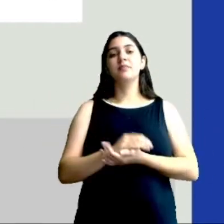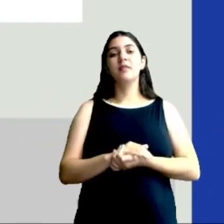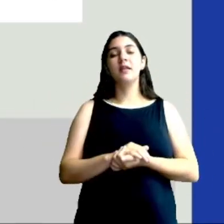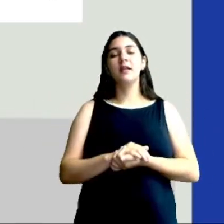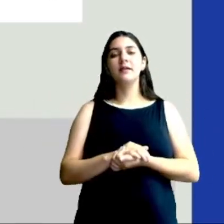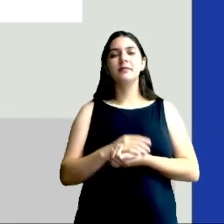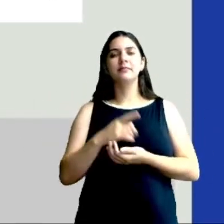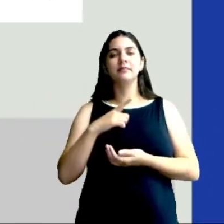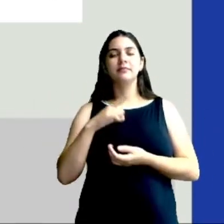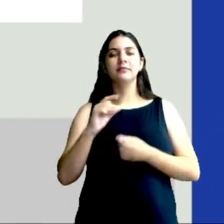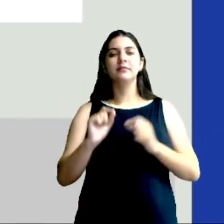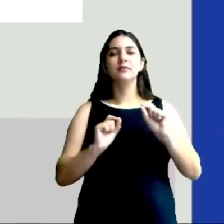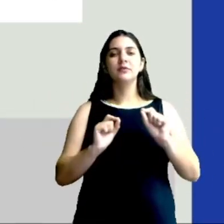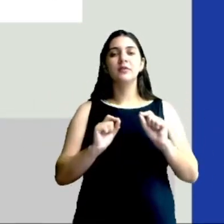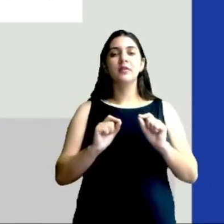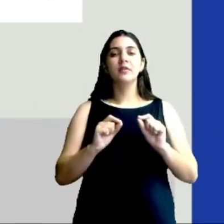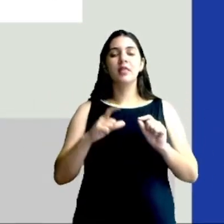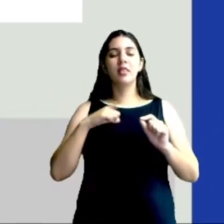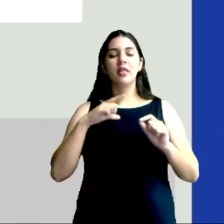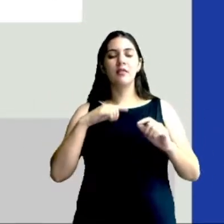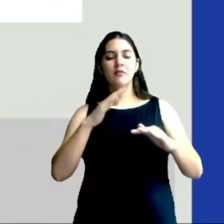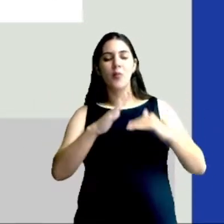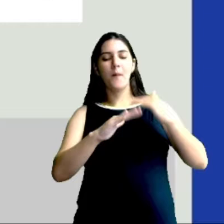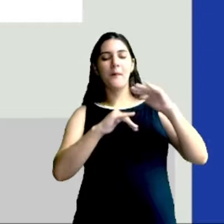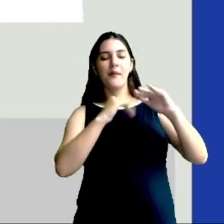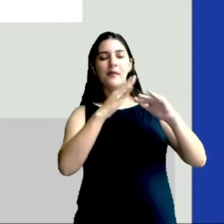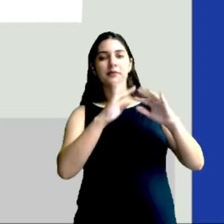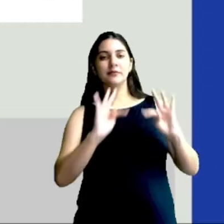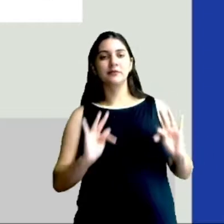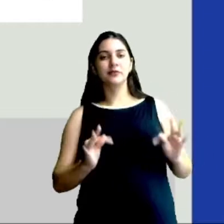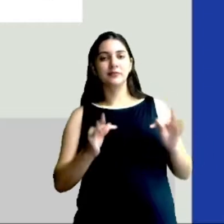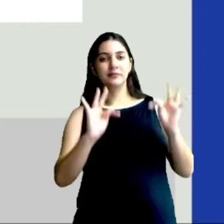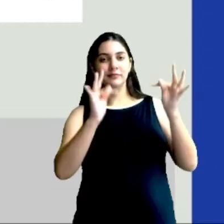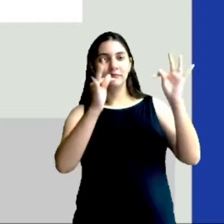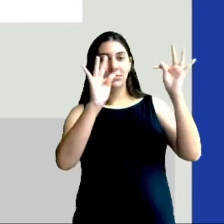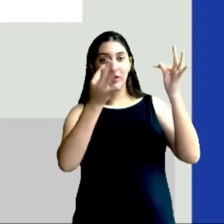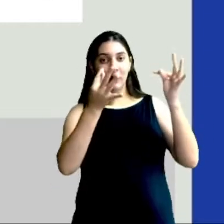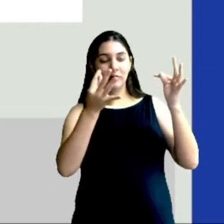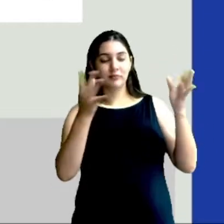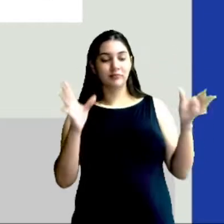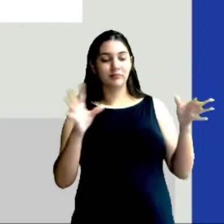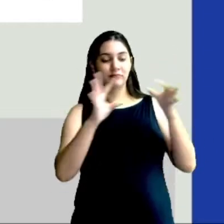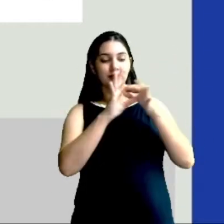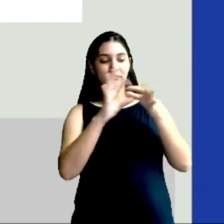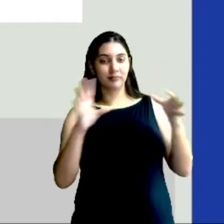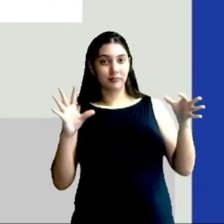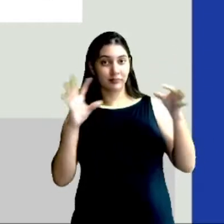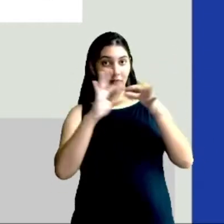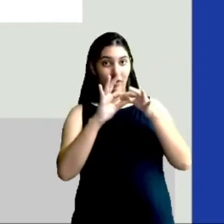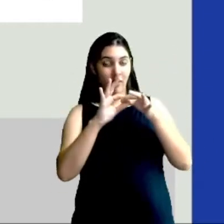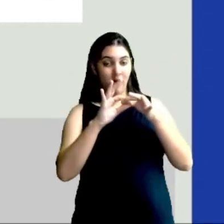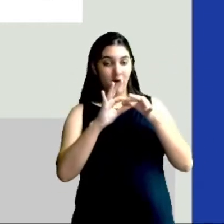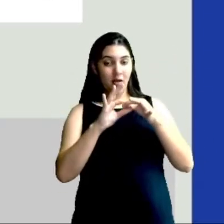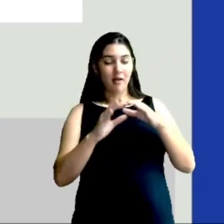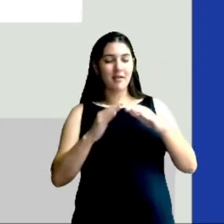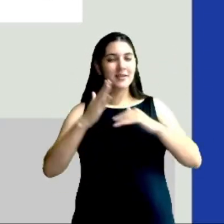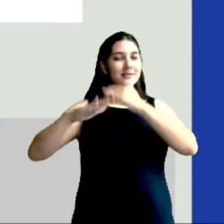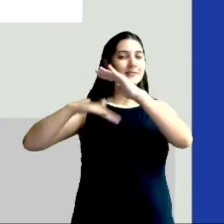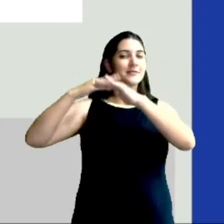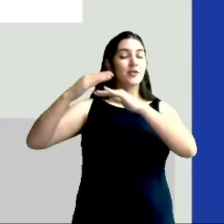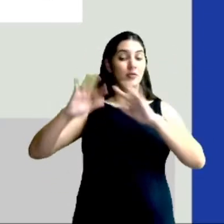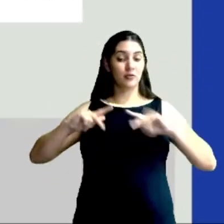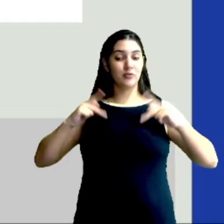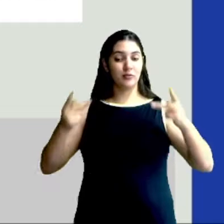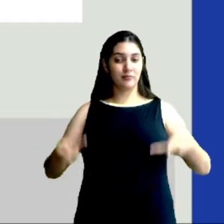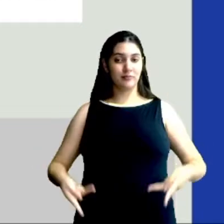tempo o processo tecnológico esteve atrelado à evolução do ser humano. Então, desde